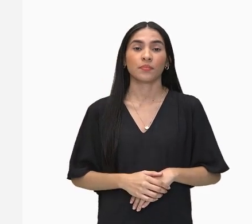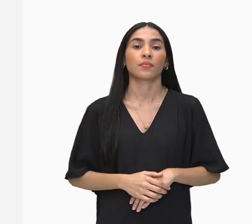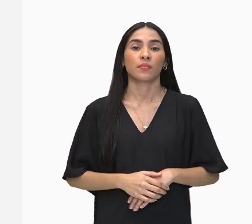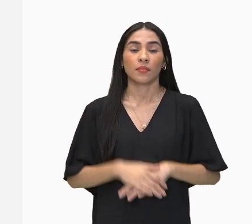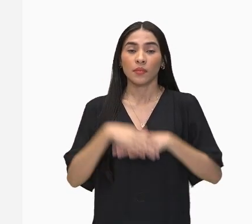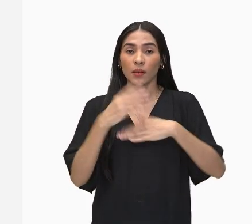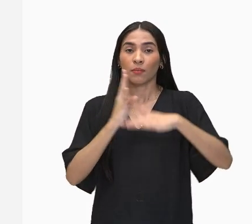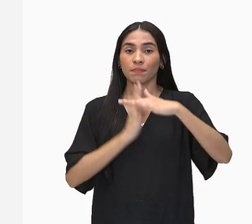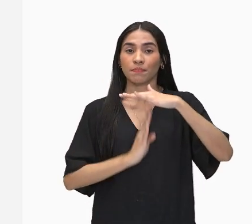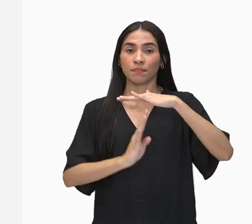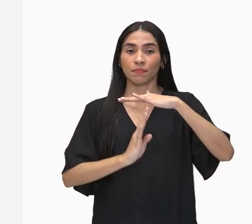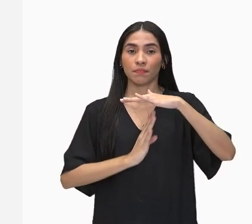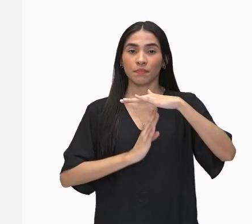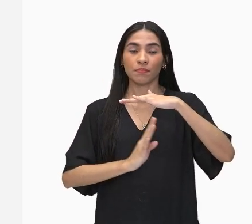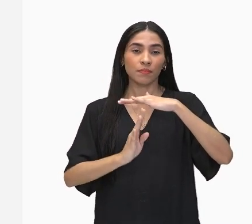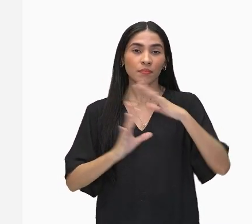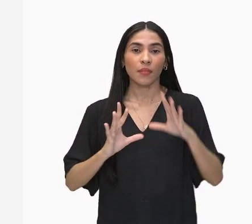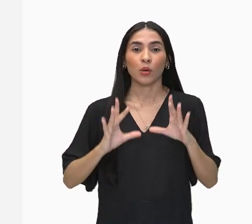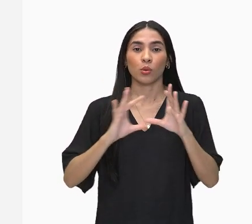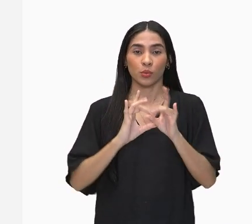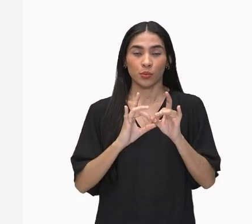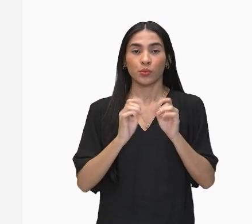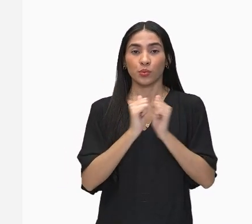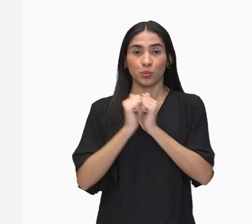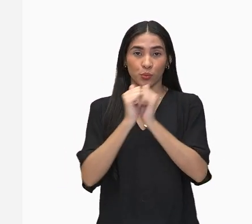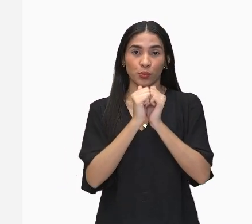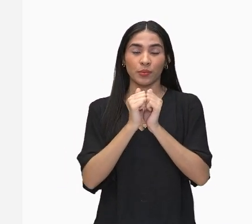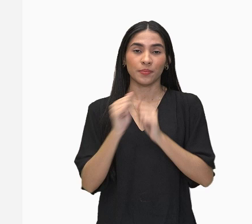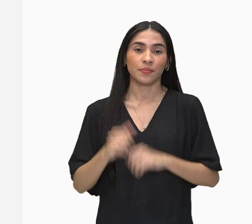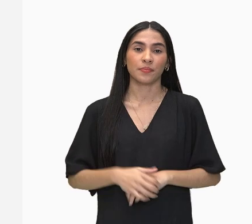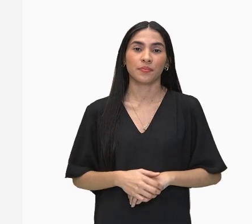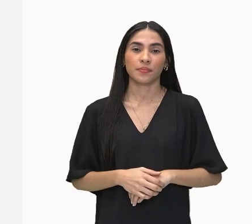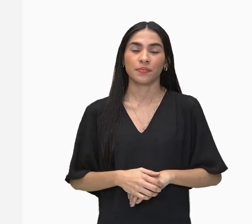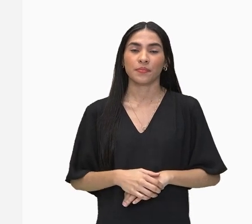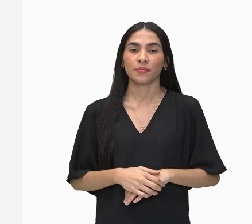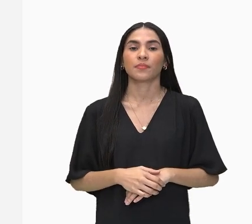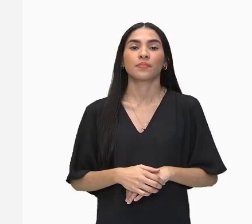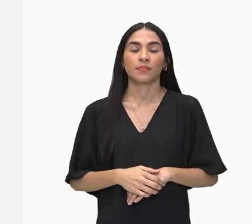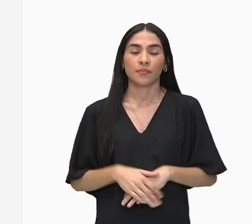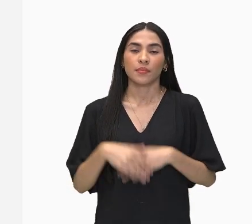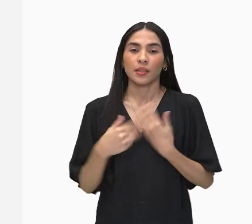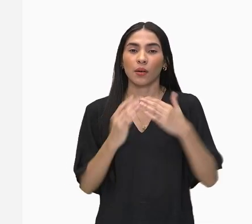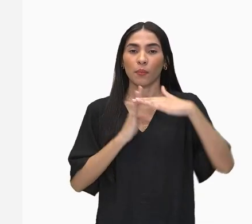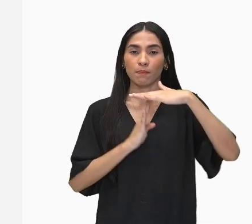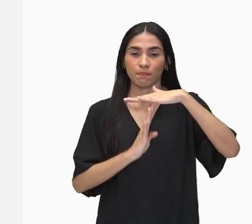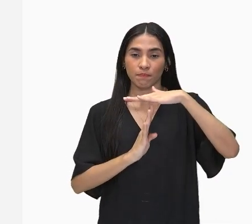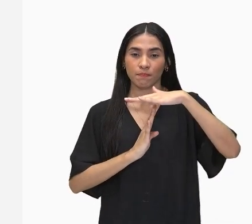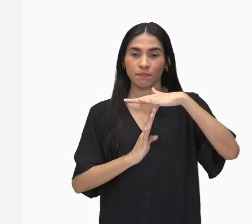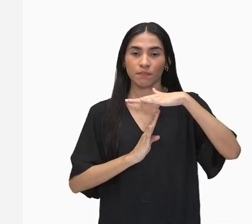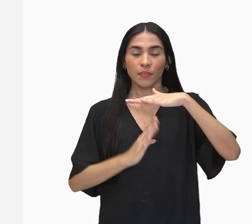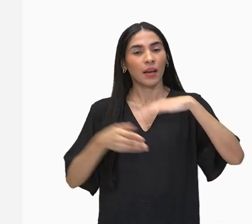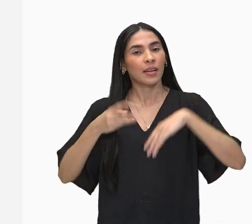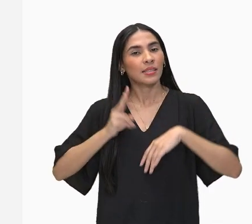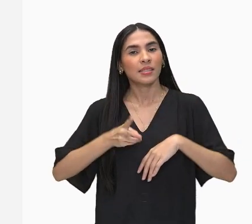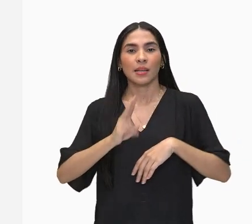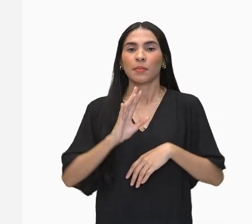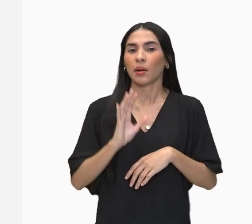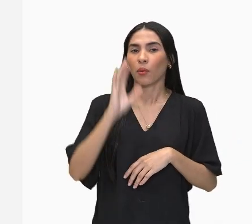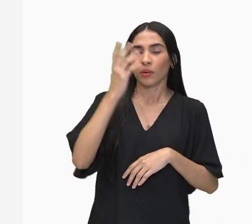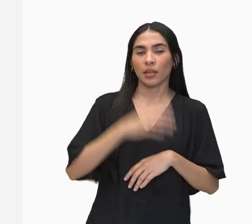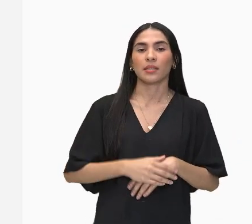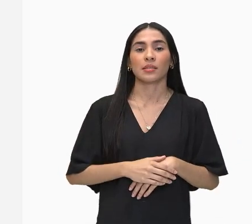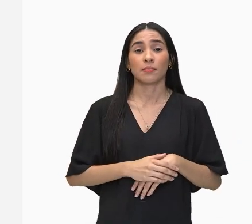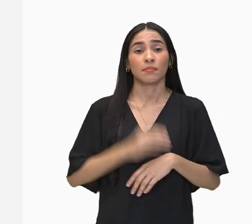a migração, elas estão interligadas, né? Então, esse fluxo de pessoas, ele é constante. A migração,